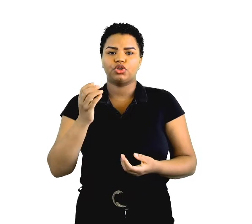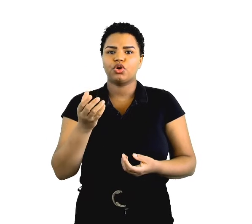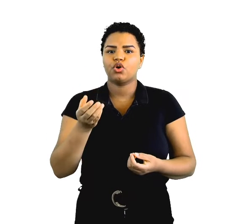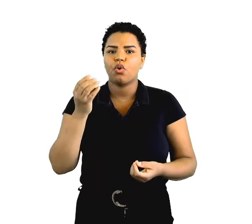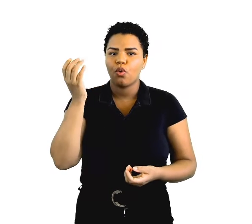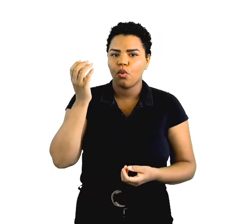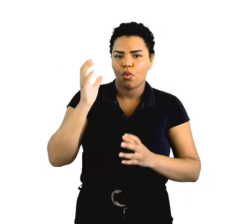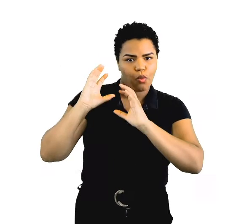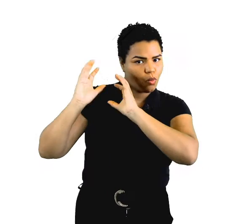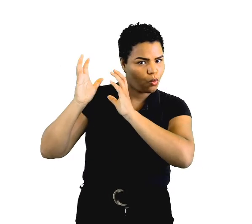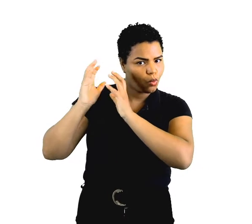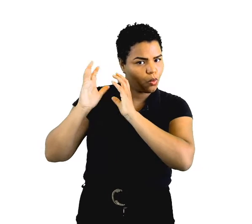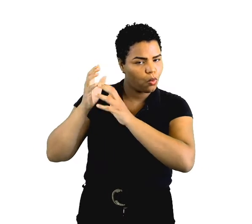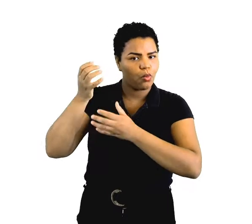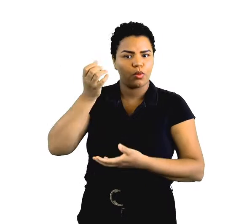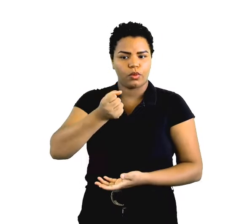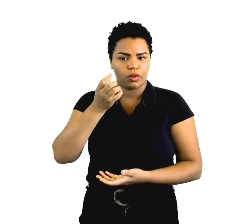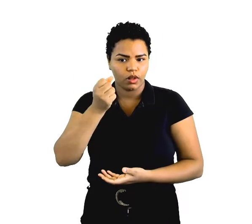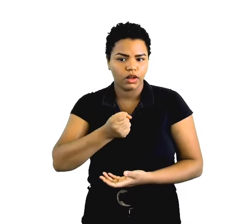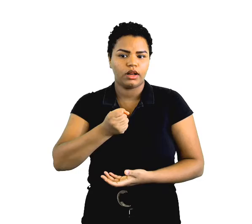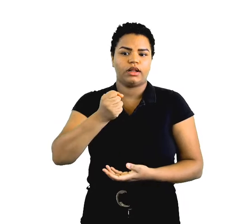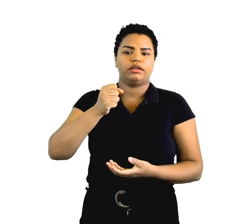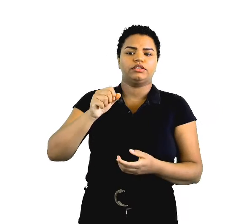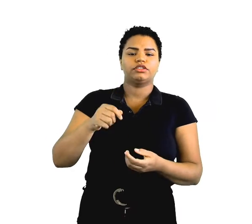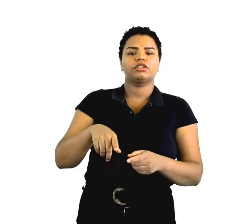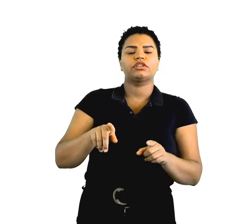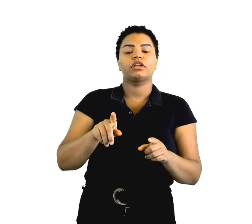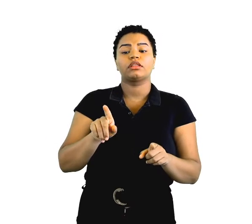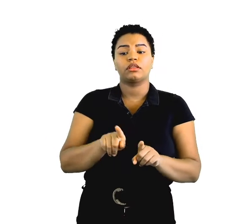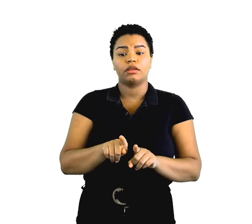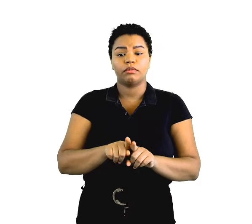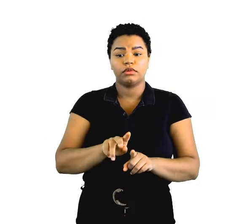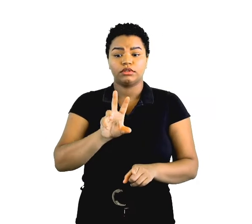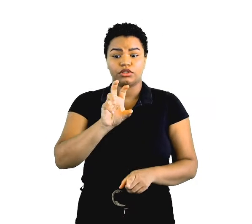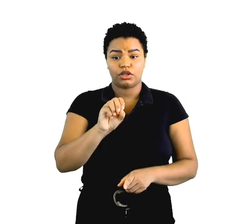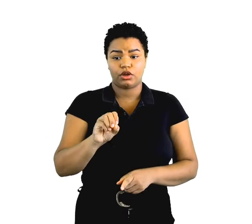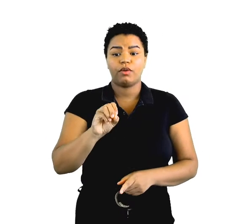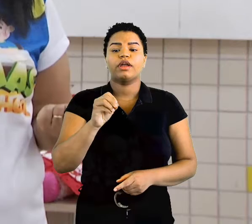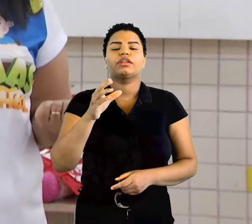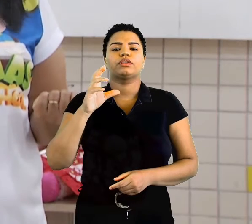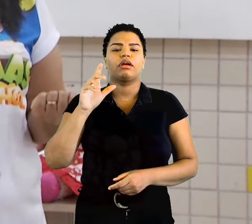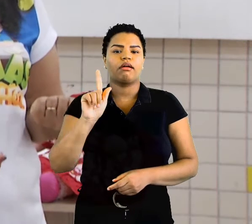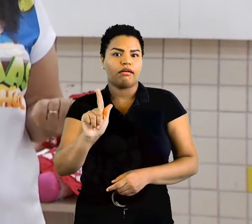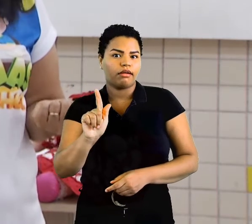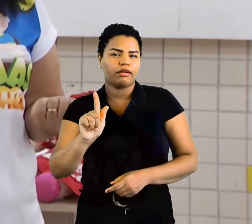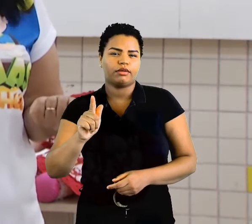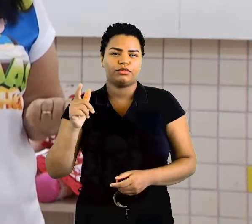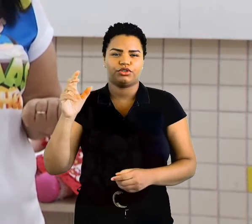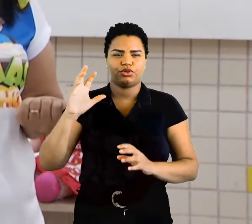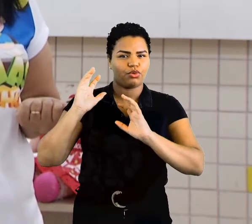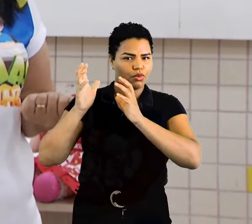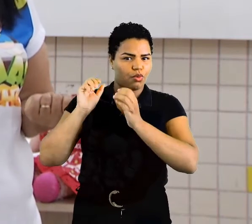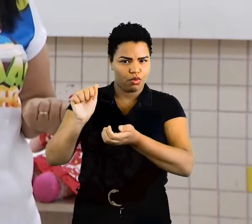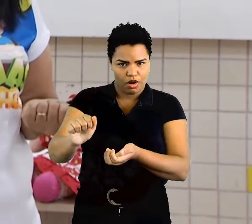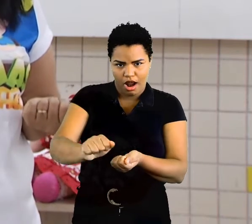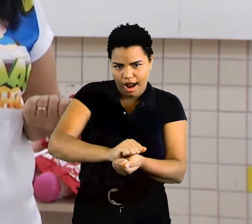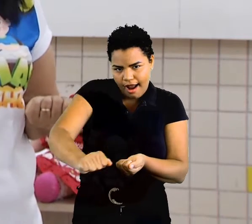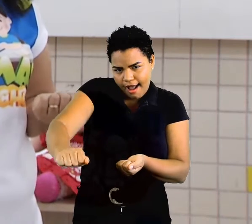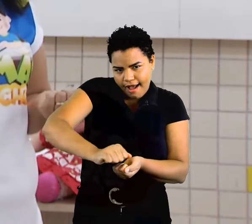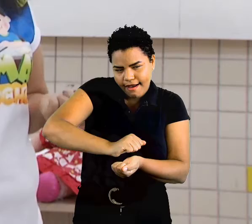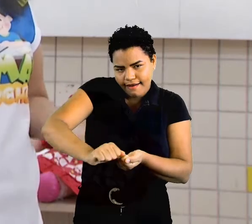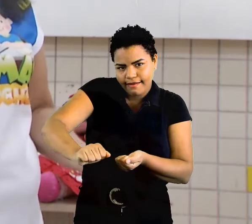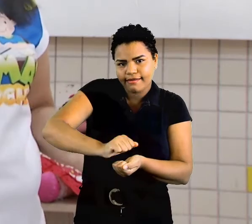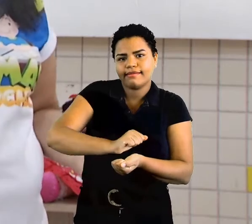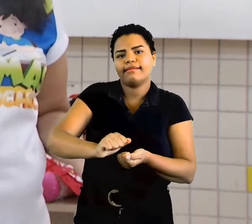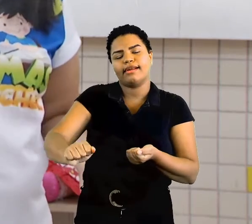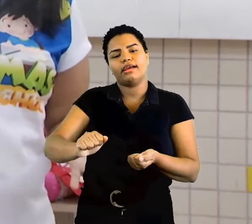Claro, o cravo da Índia e o coco ralado é opcional. Você coloca se você gostar. Se não, você pode deixar sem esses